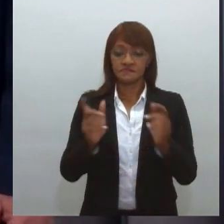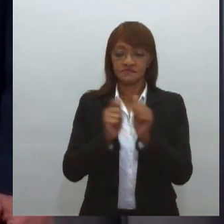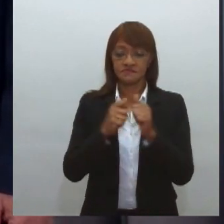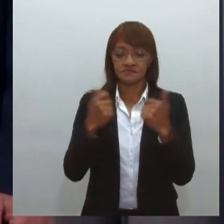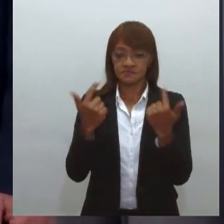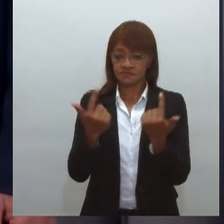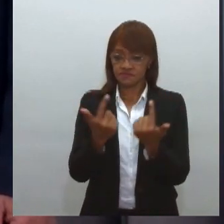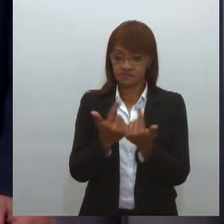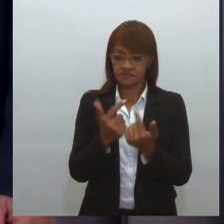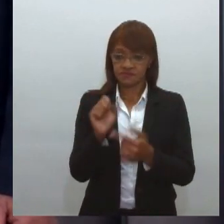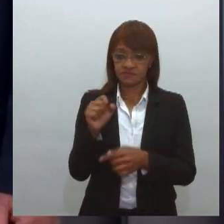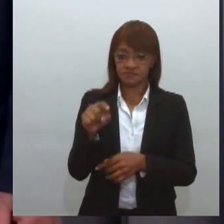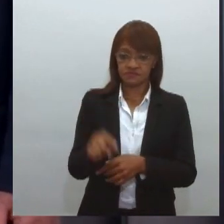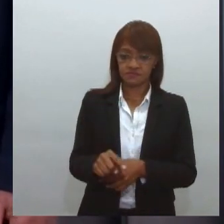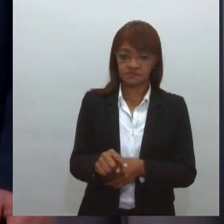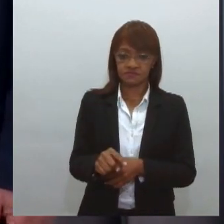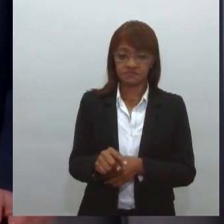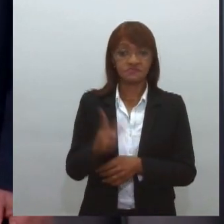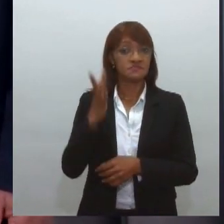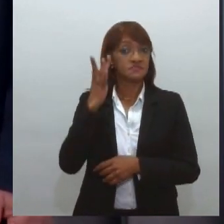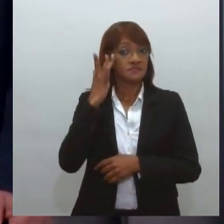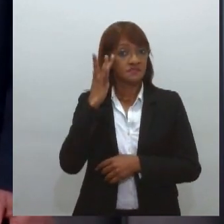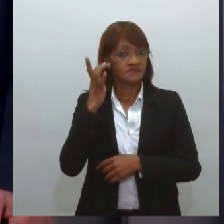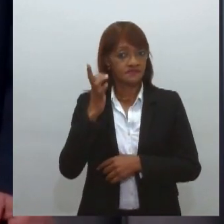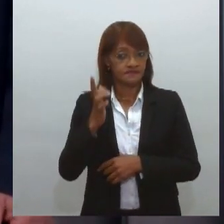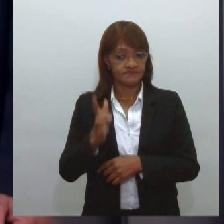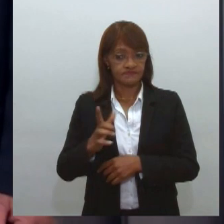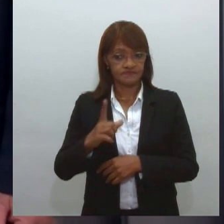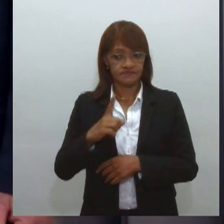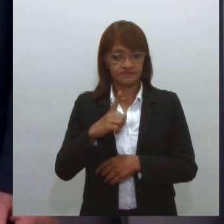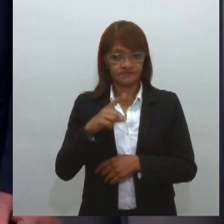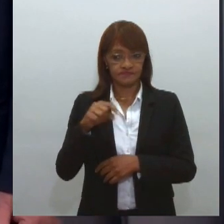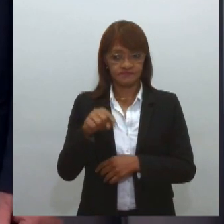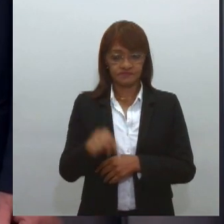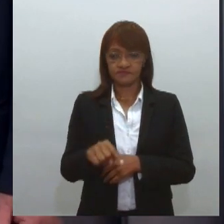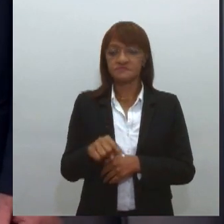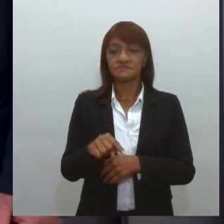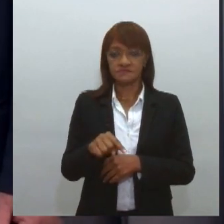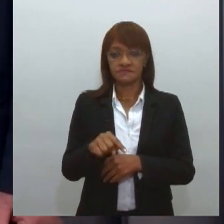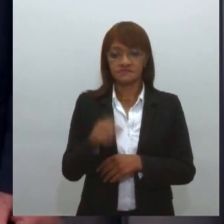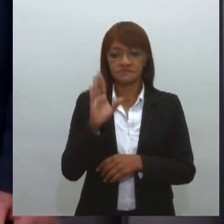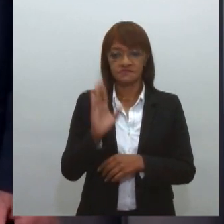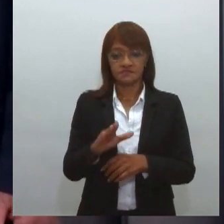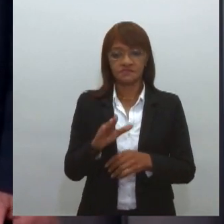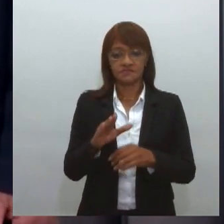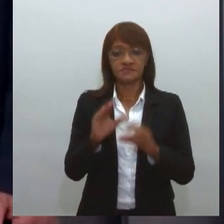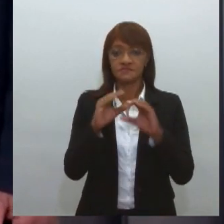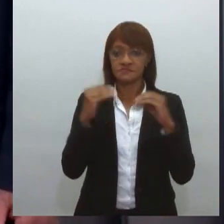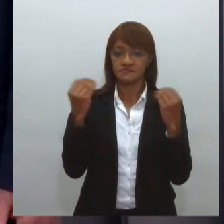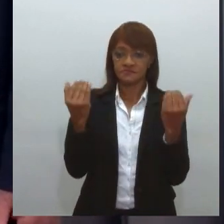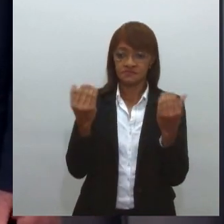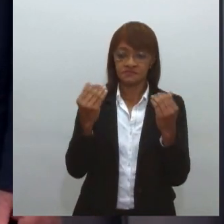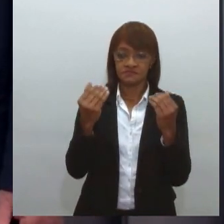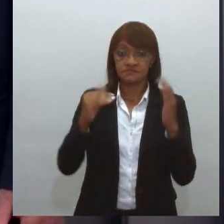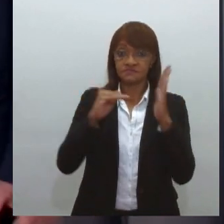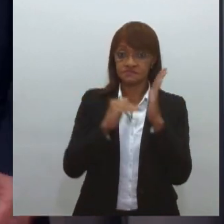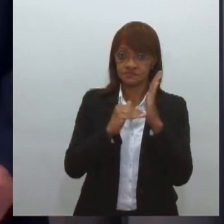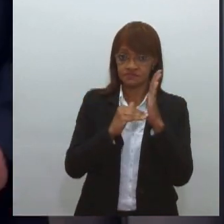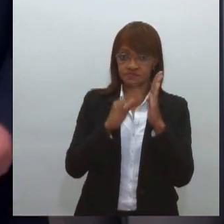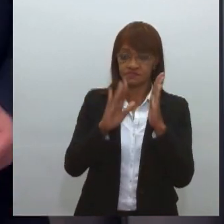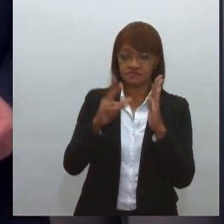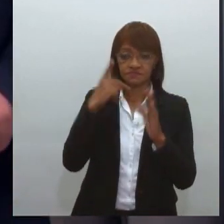Sergipe recebe amanhã um evento itinerante, promovido pela Câmara dos Deputados através